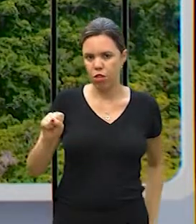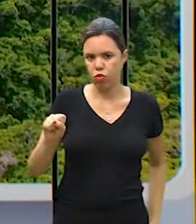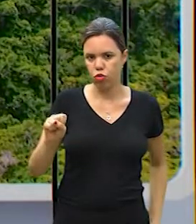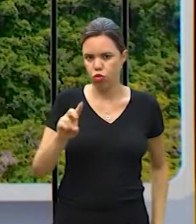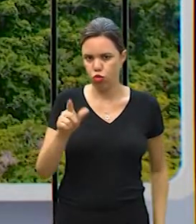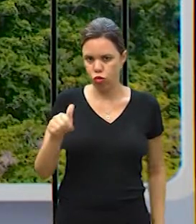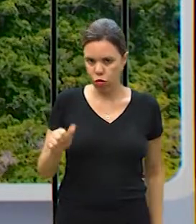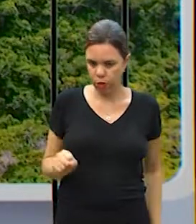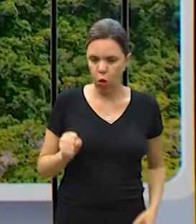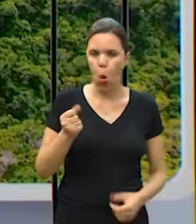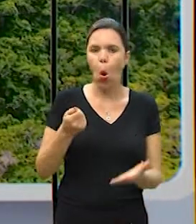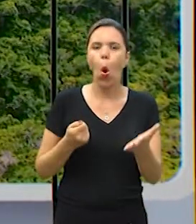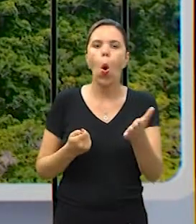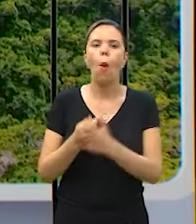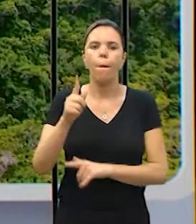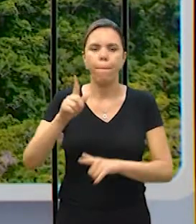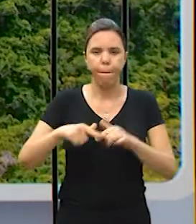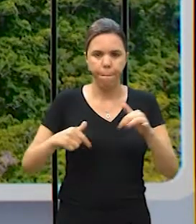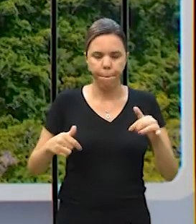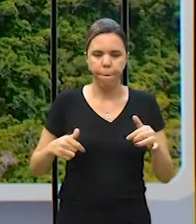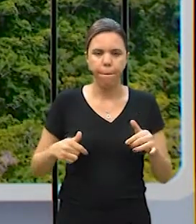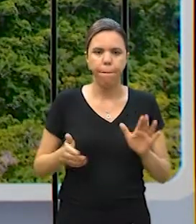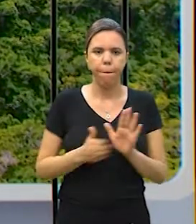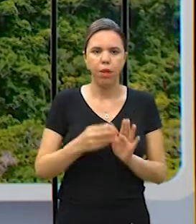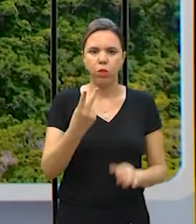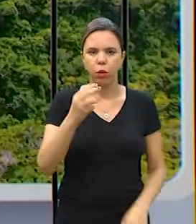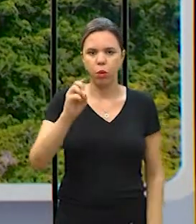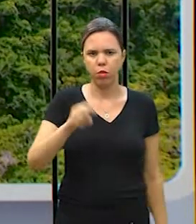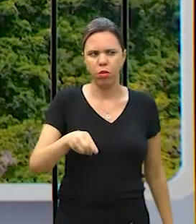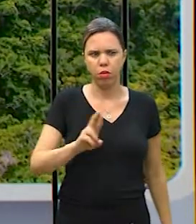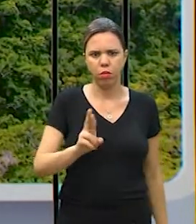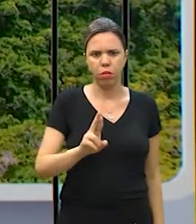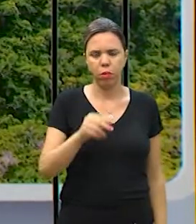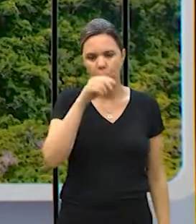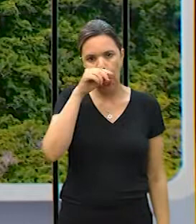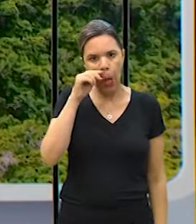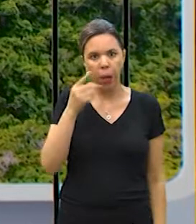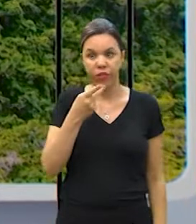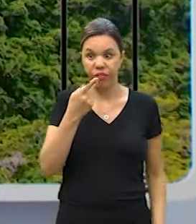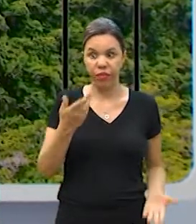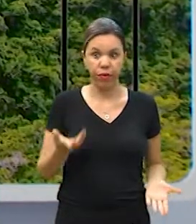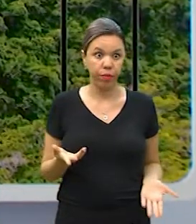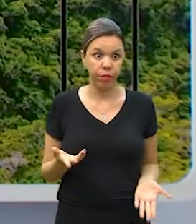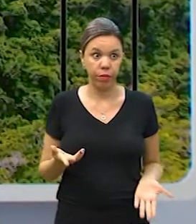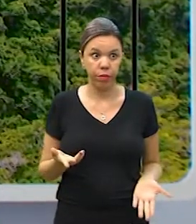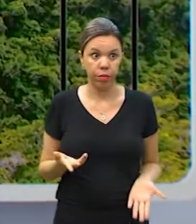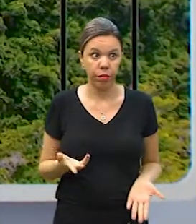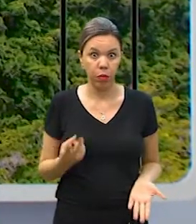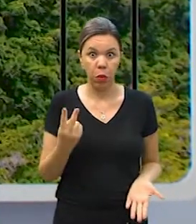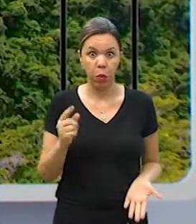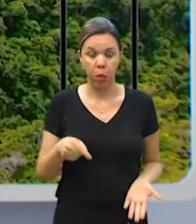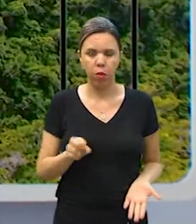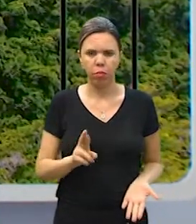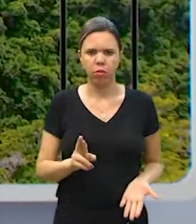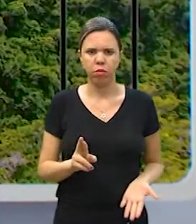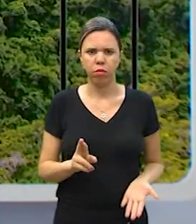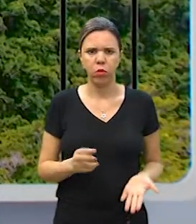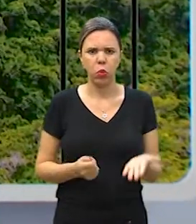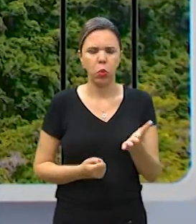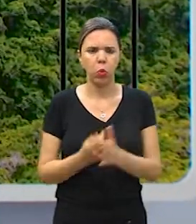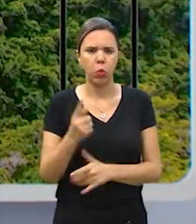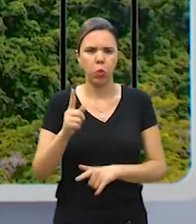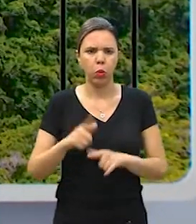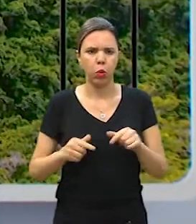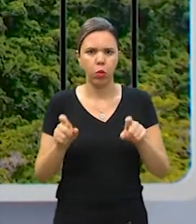para compra de equipamentos, a oferta de R$2.000. Ainda ele salientou R$2.000